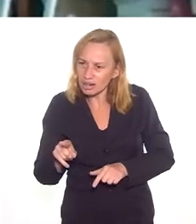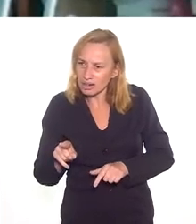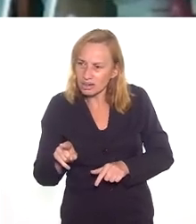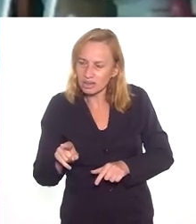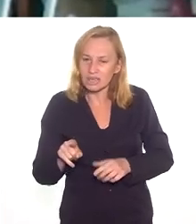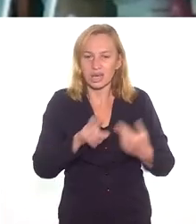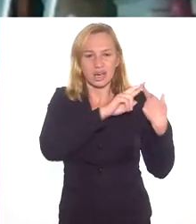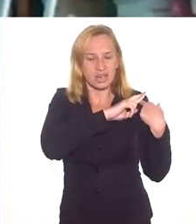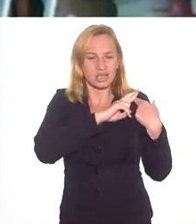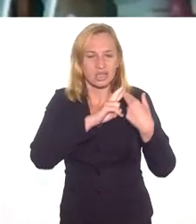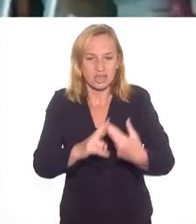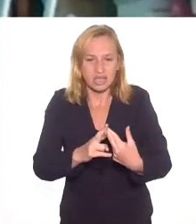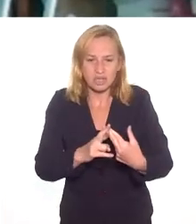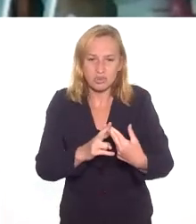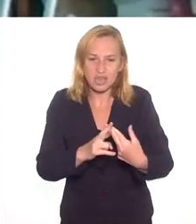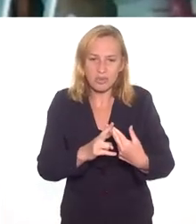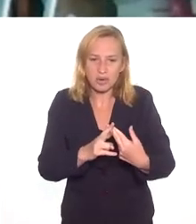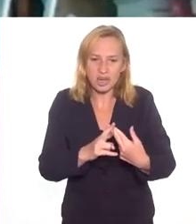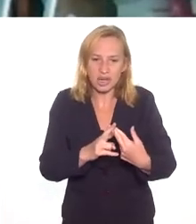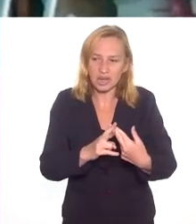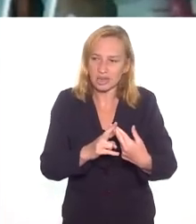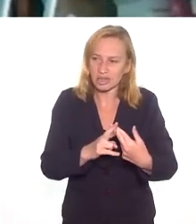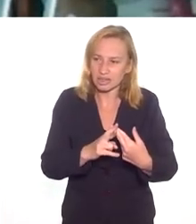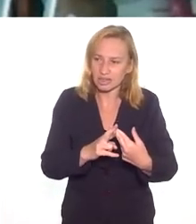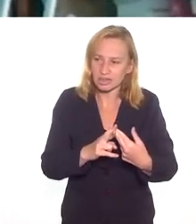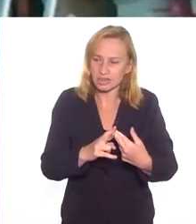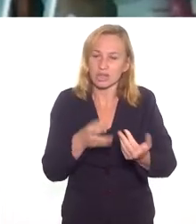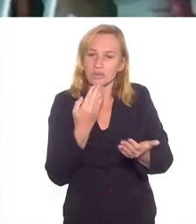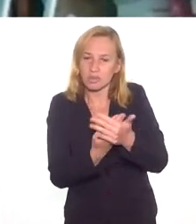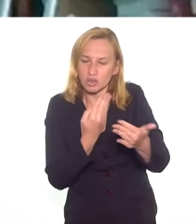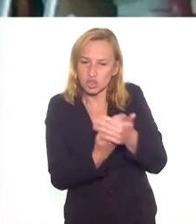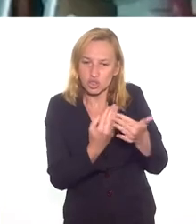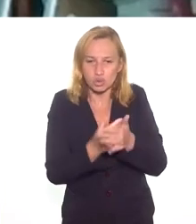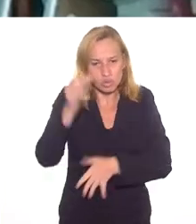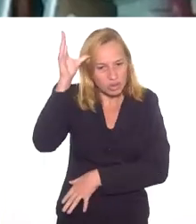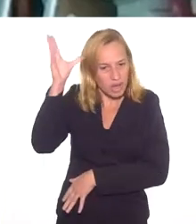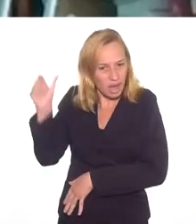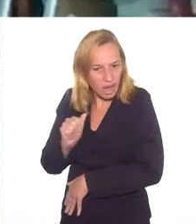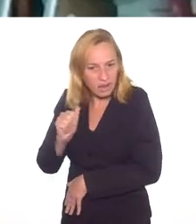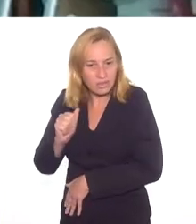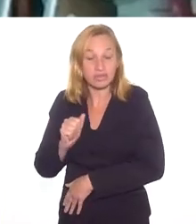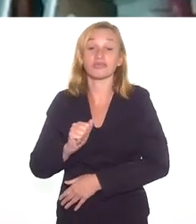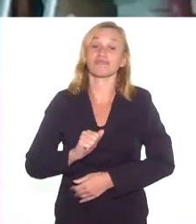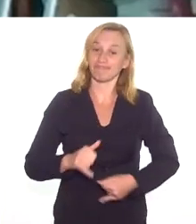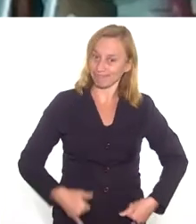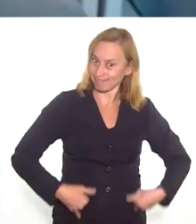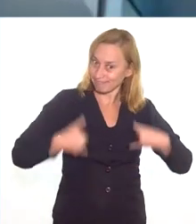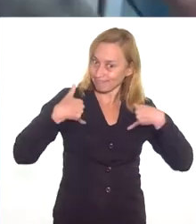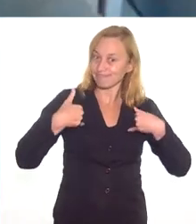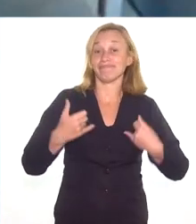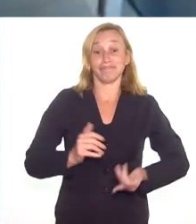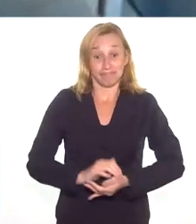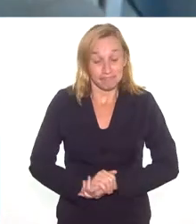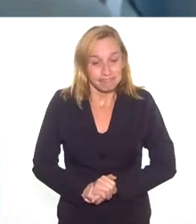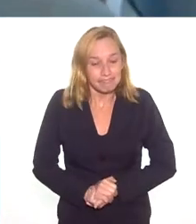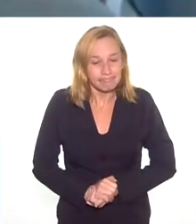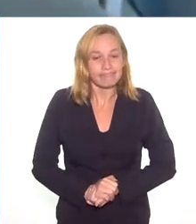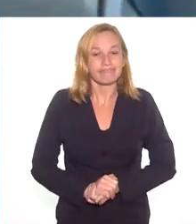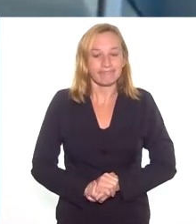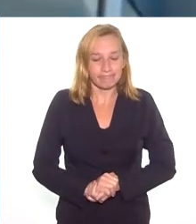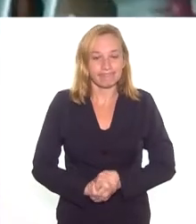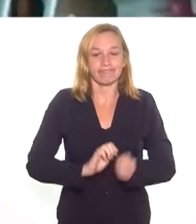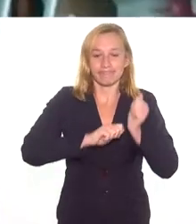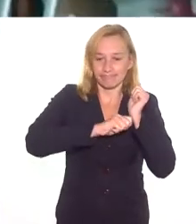redigir os verbetes da enciclopédia UAS sobre a África. Aí que é o Aí teve que segredo do Zé Maria. mergulhar,